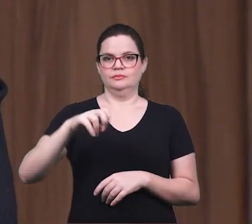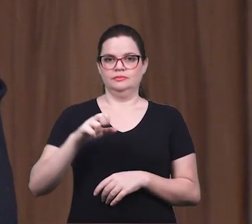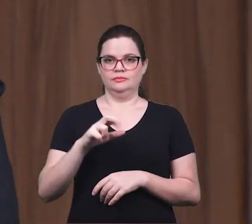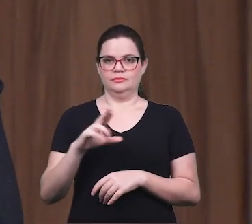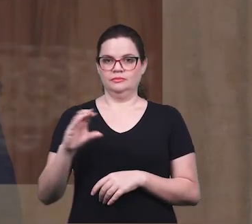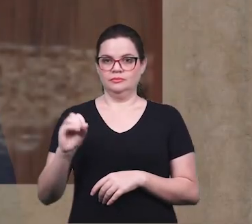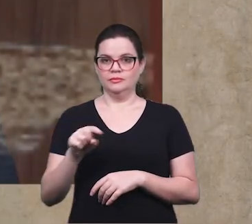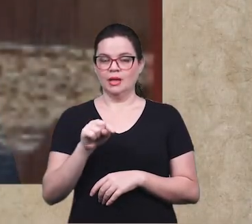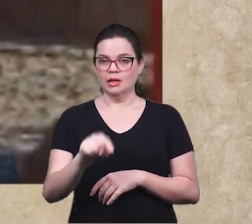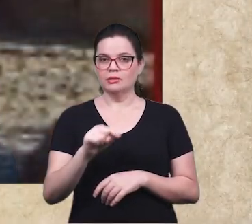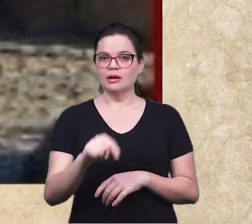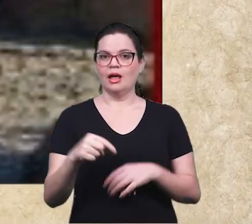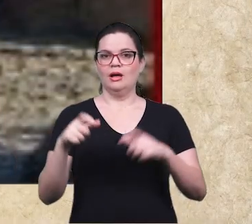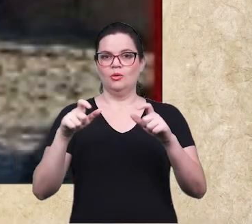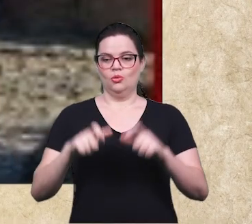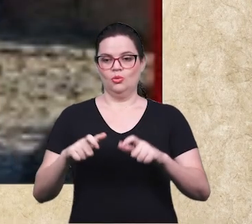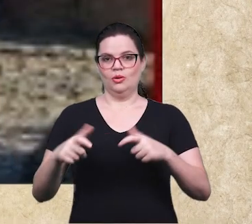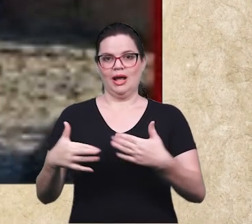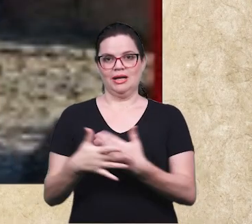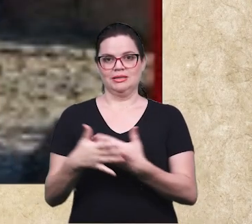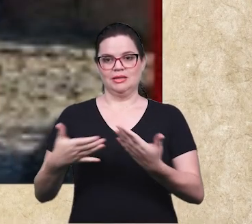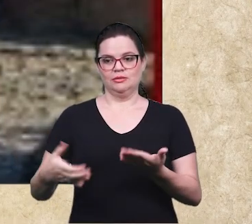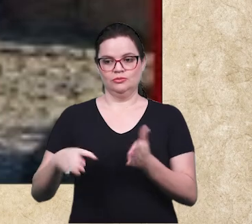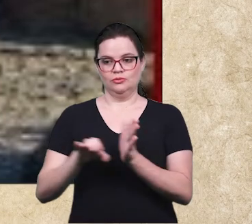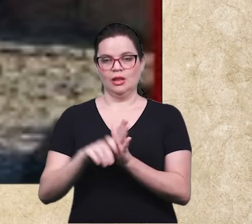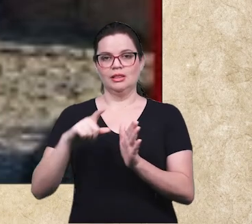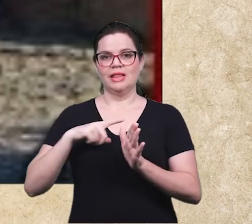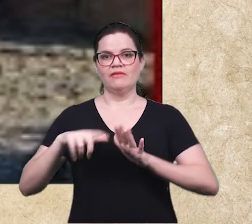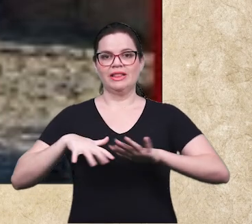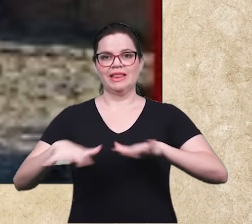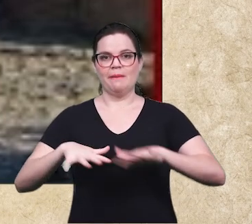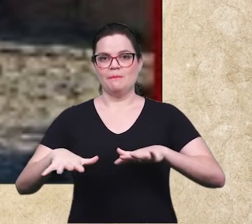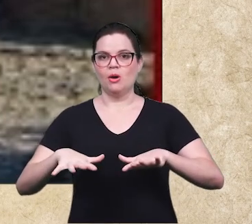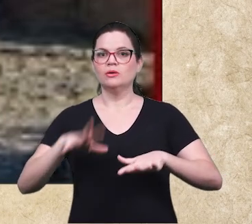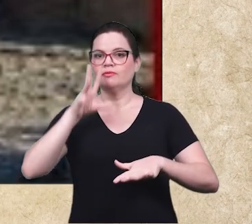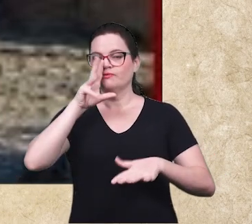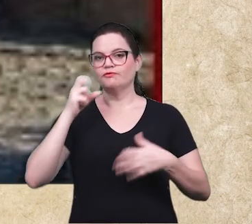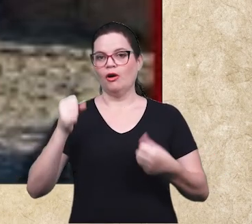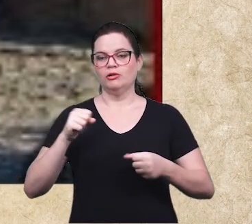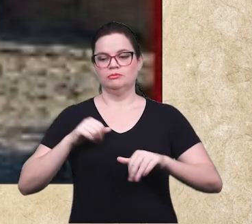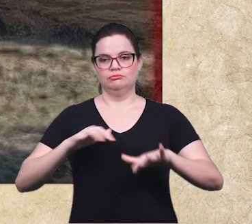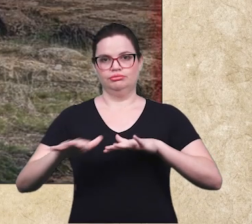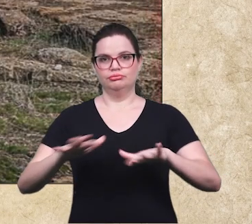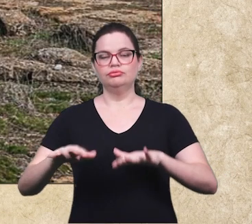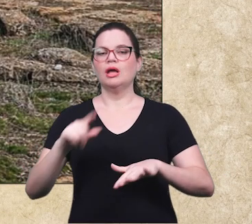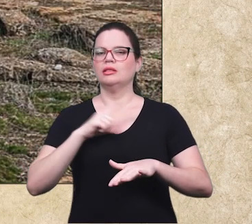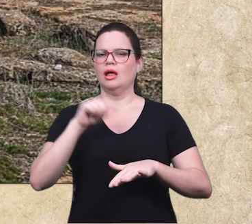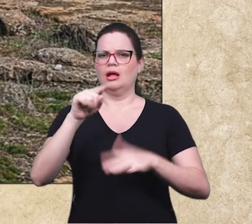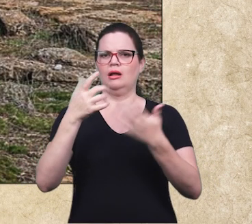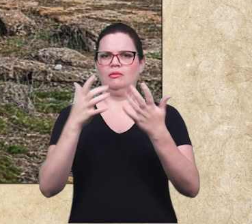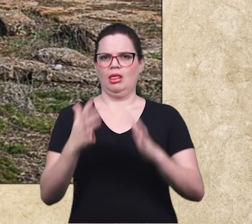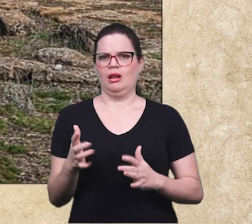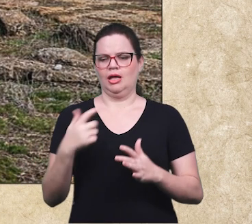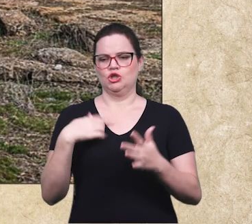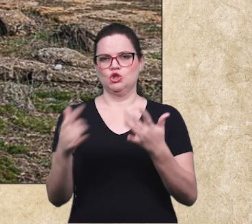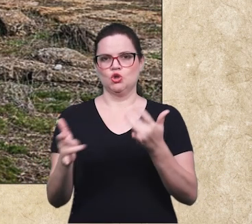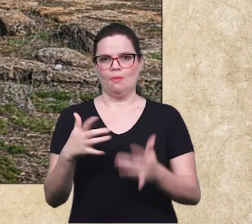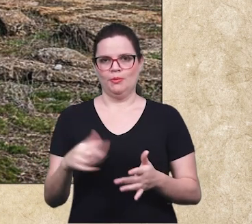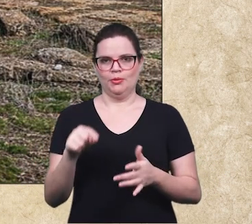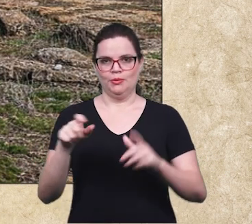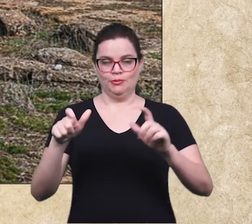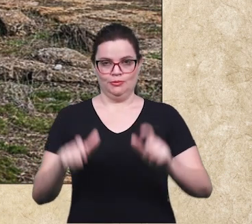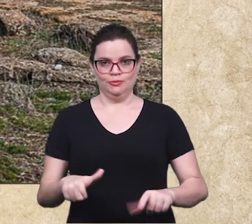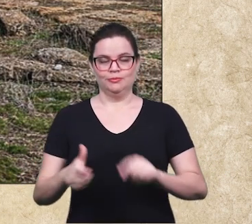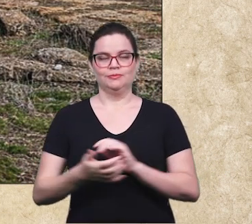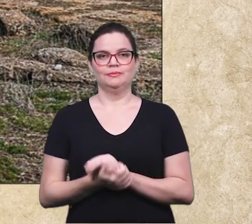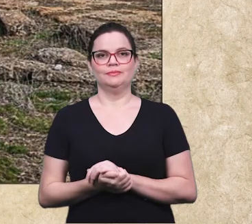abalada fortemente por um terremoto. Então, nós temos as ruínas e tudo da cidade.